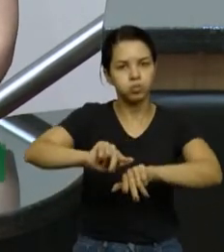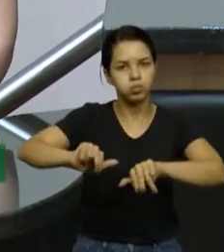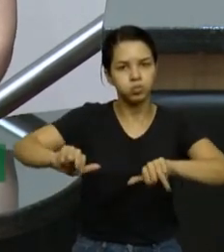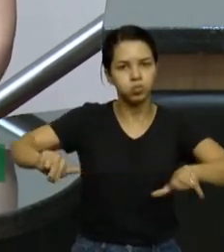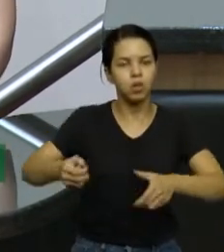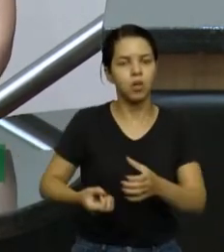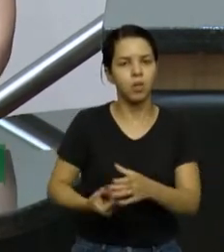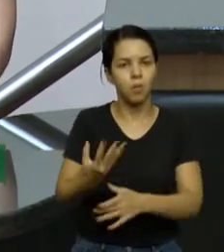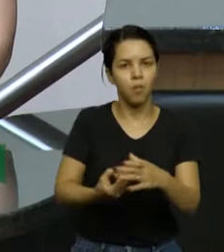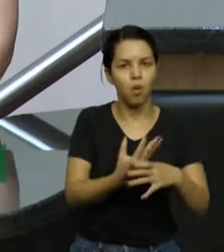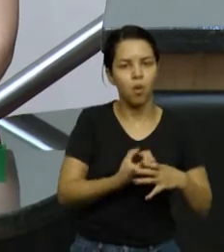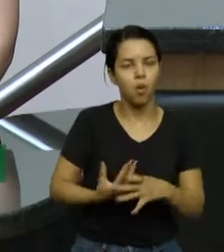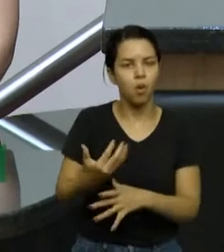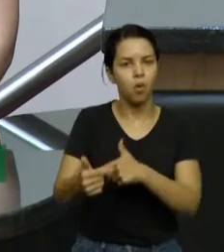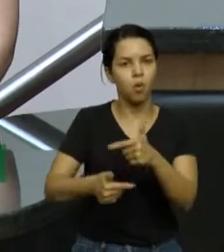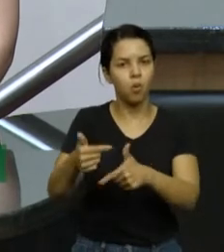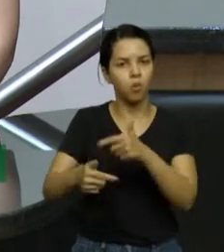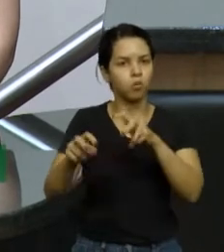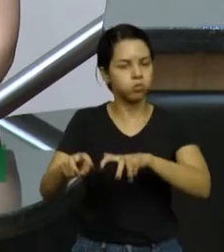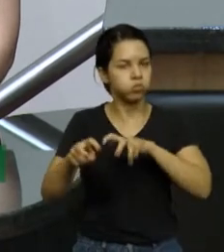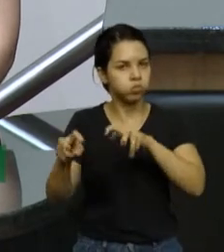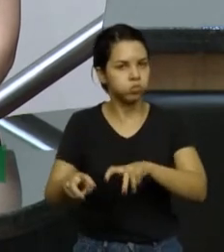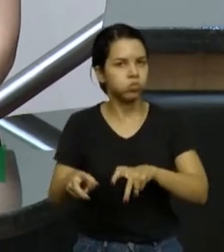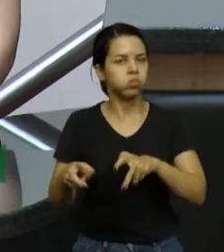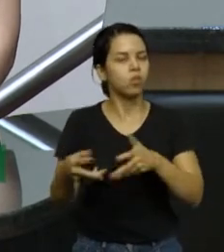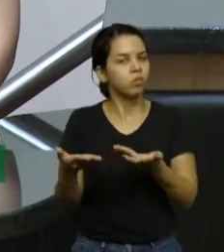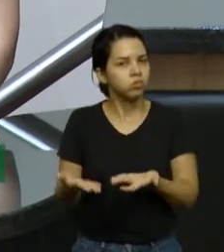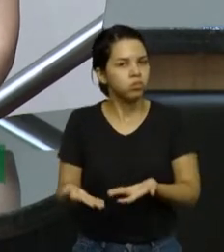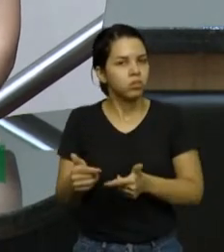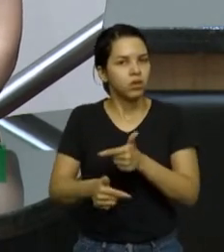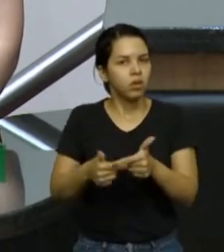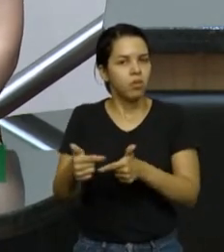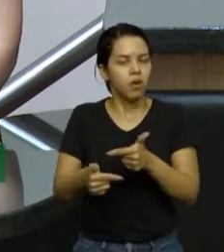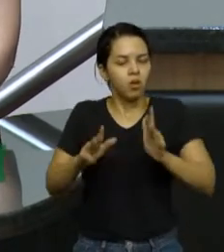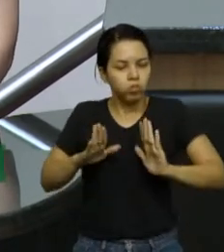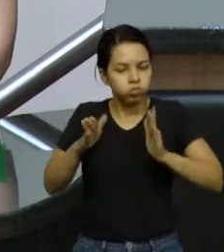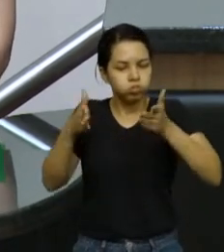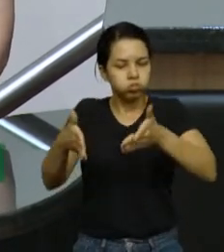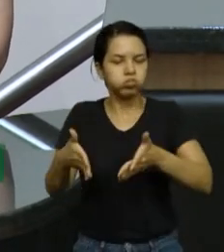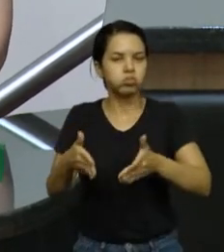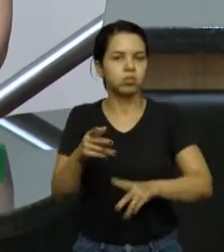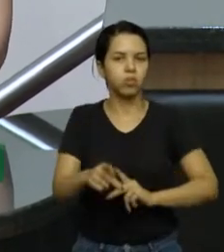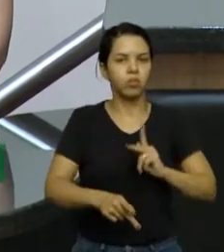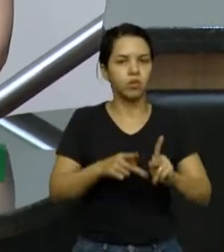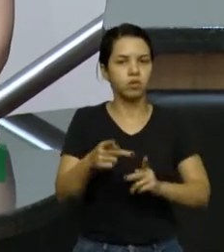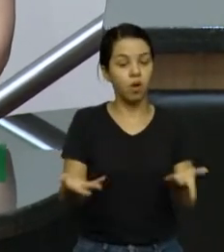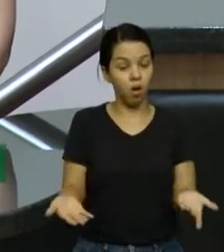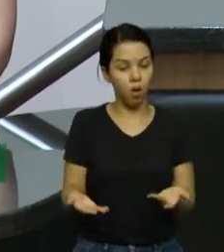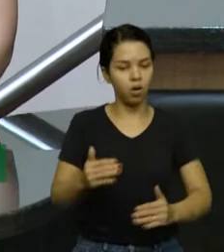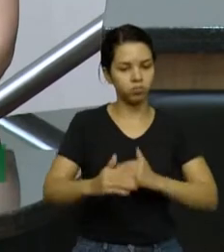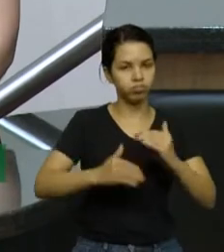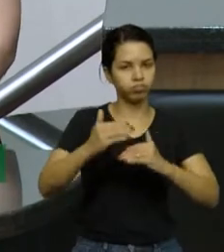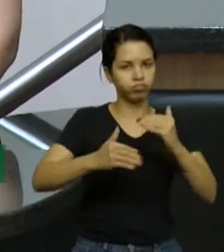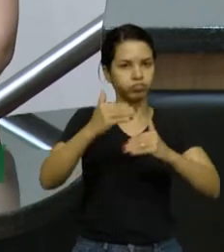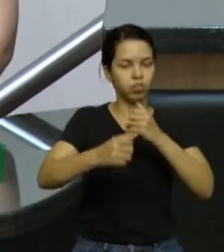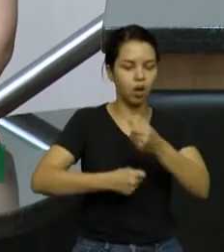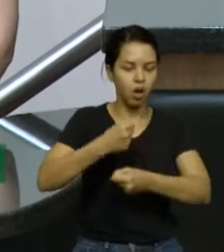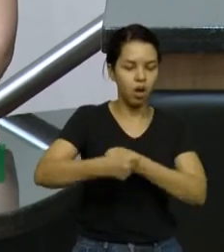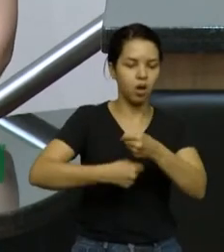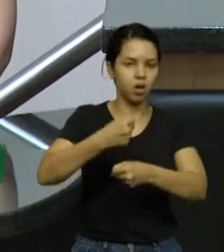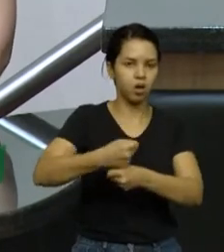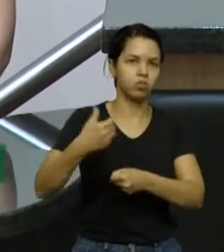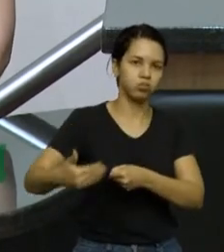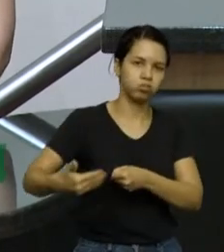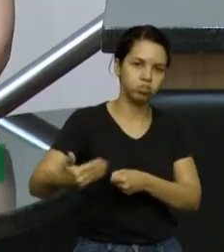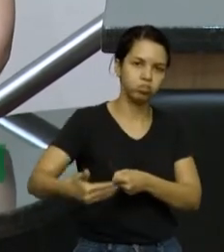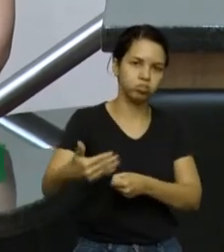isso, nosso município, graças a esse trabalho e esse empenho de toda a nossa população, vem se desenvolvendo muito a cada ano. Mas